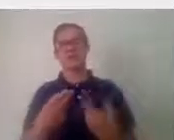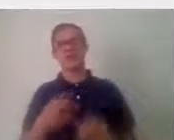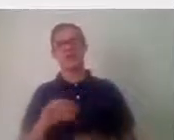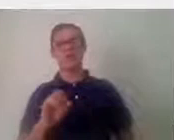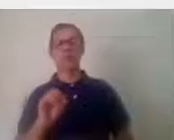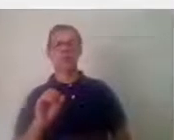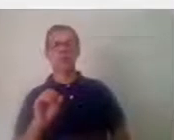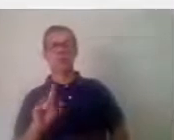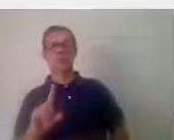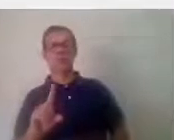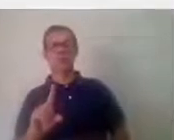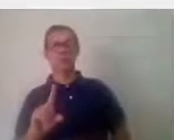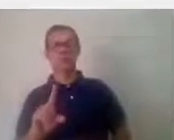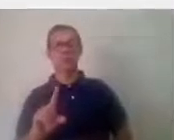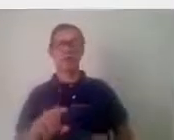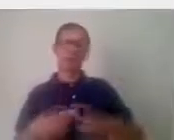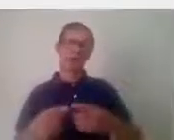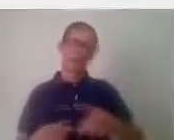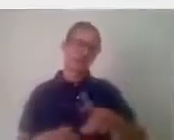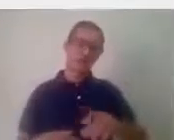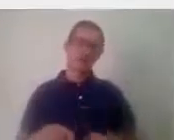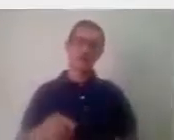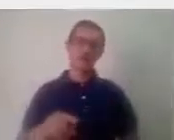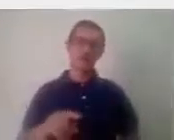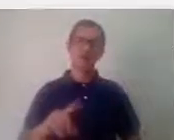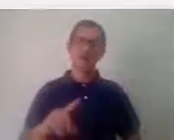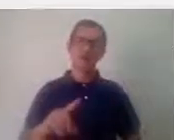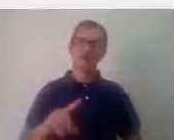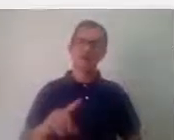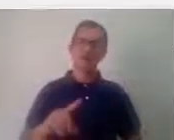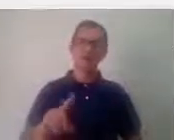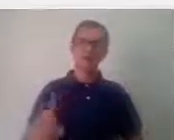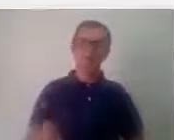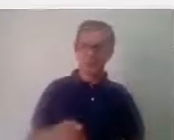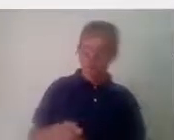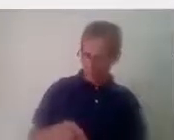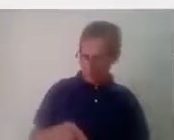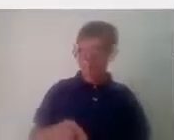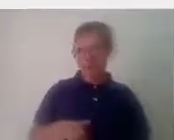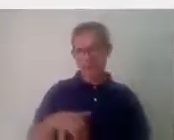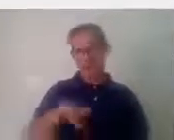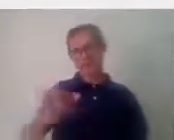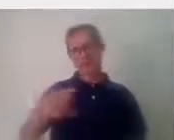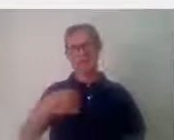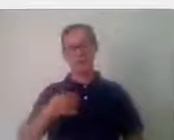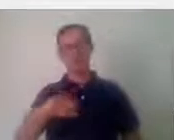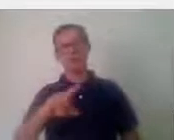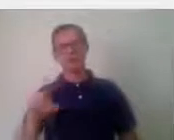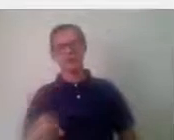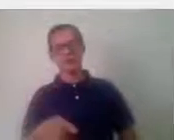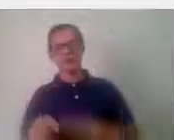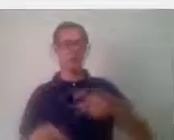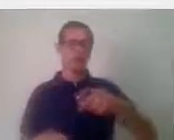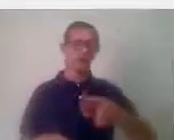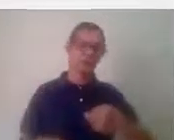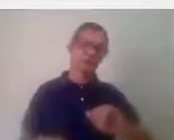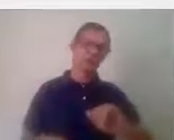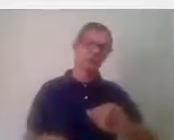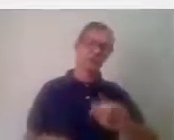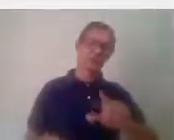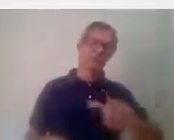1. A derivada parcial em relação a y. Se eu estou derivando parcialmente em relação